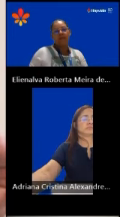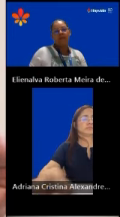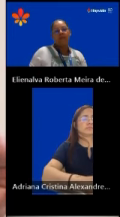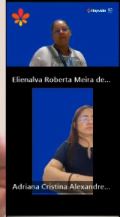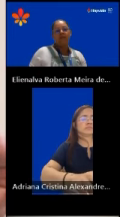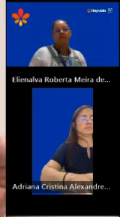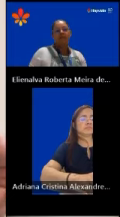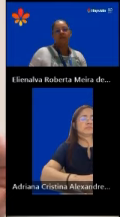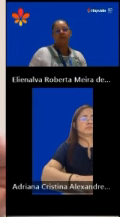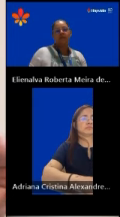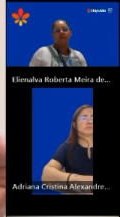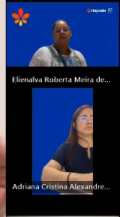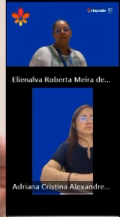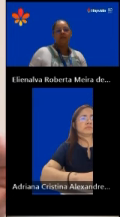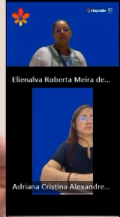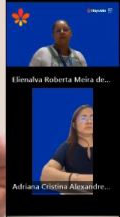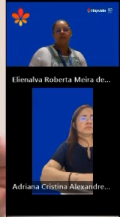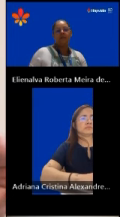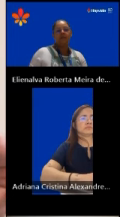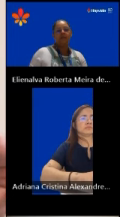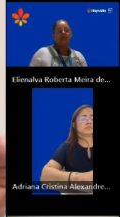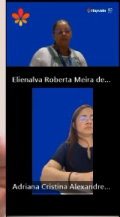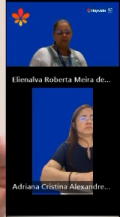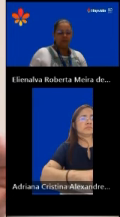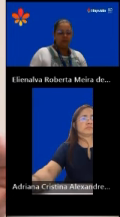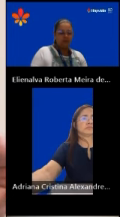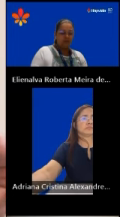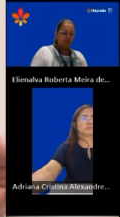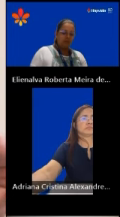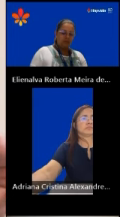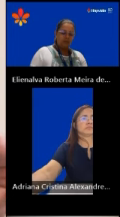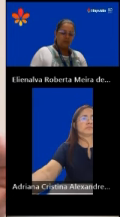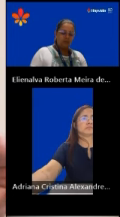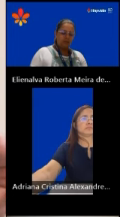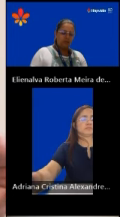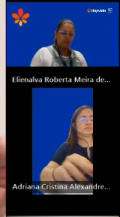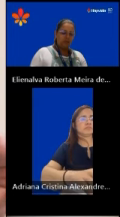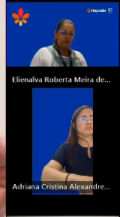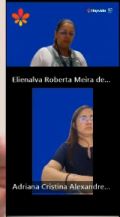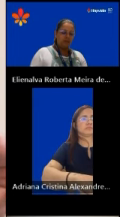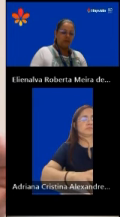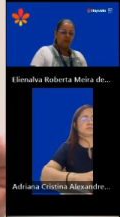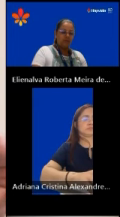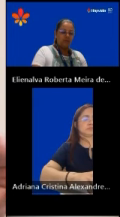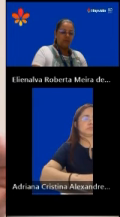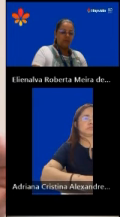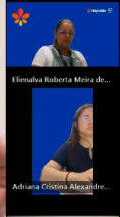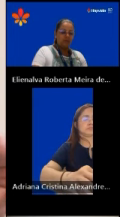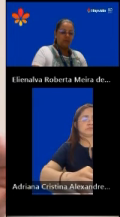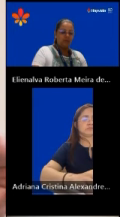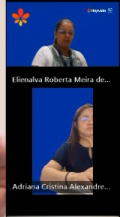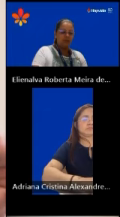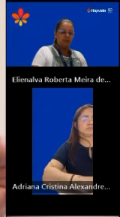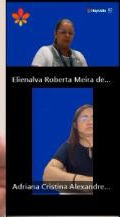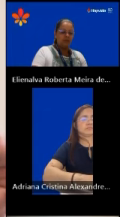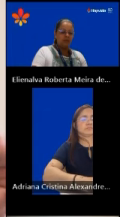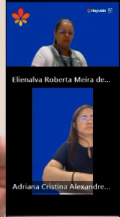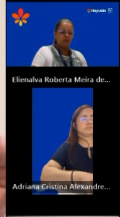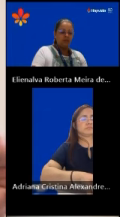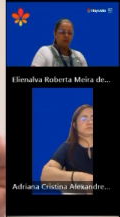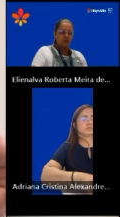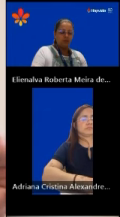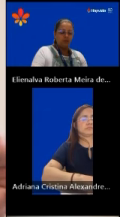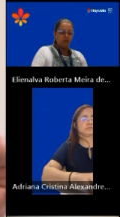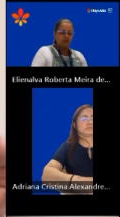já precisa realizar a troca, solicitar a troca dele, né? E quando chegar um novo cilindro, a gente faz o teste dele para verificar se está certinho, se ele não está com vazamento, se ele